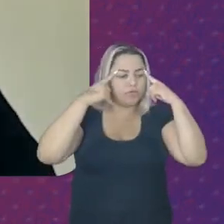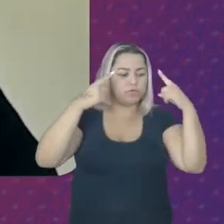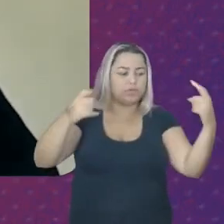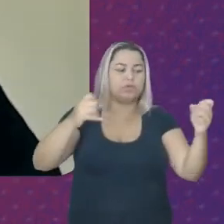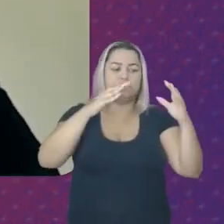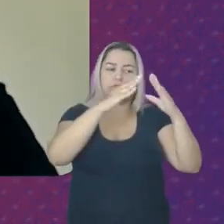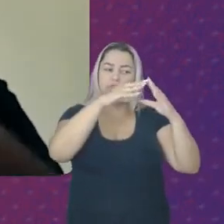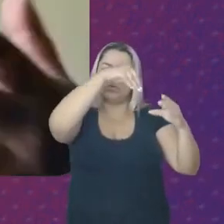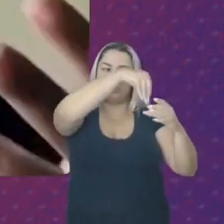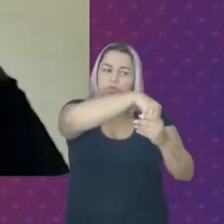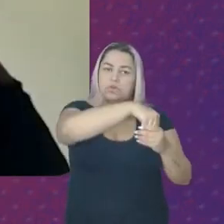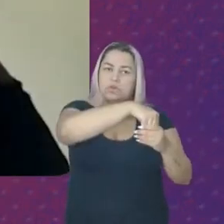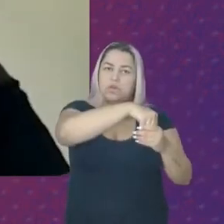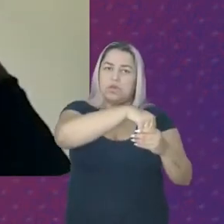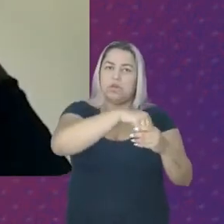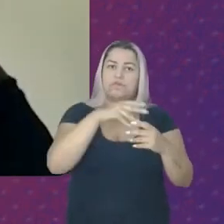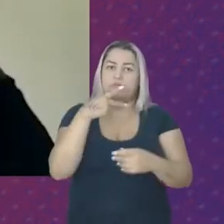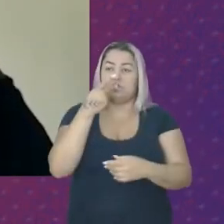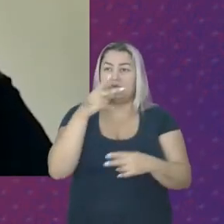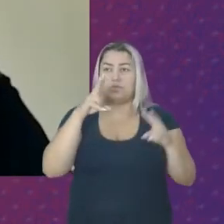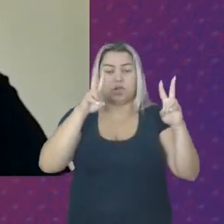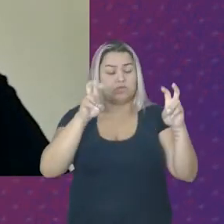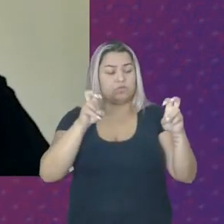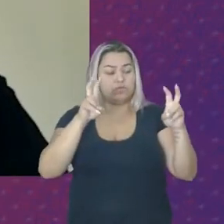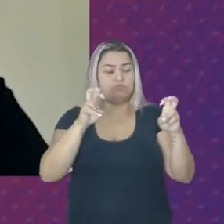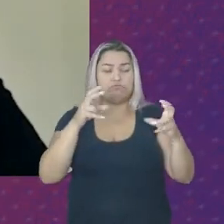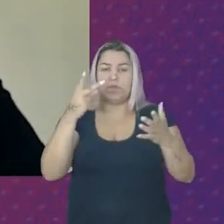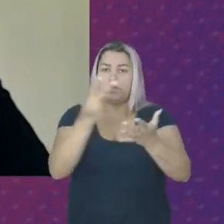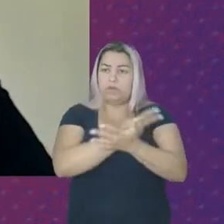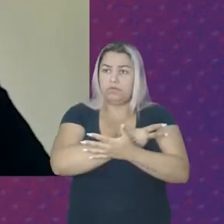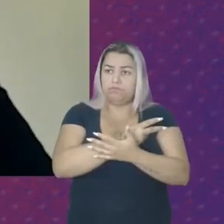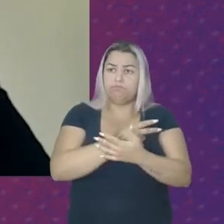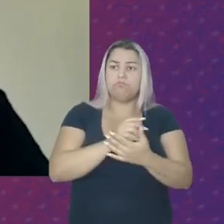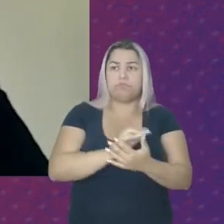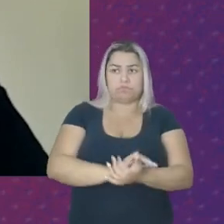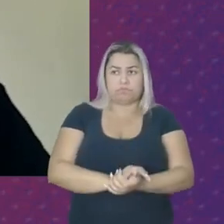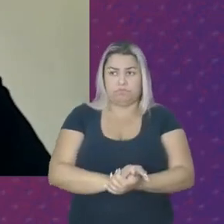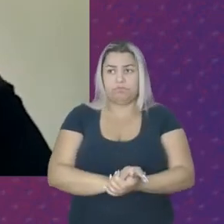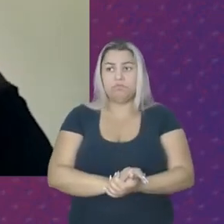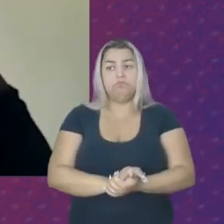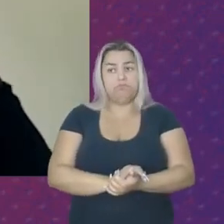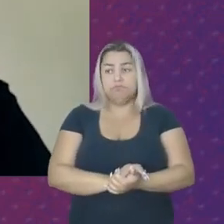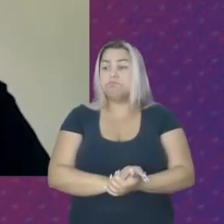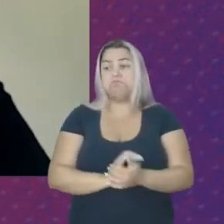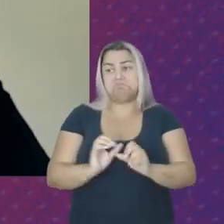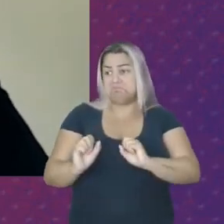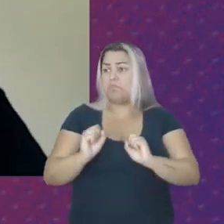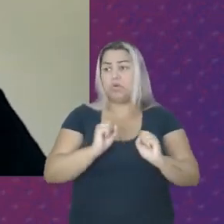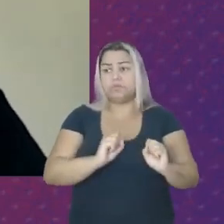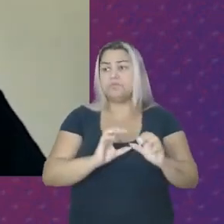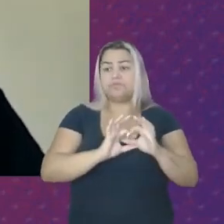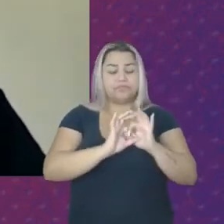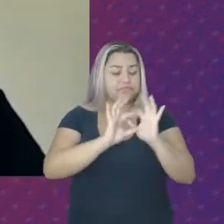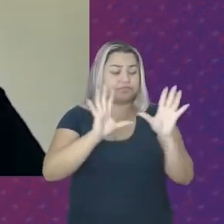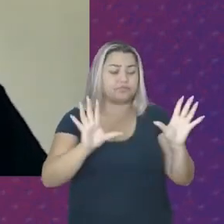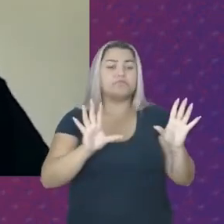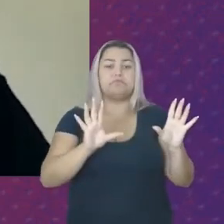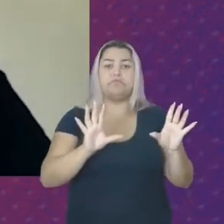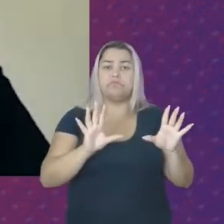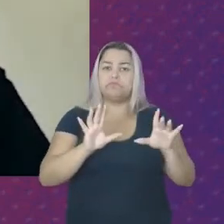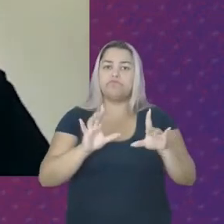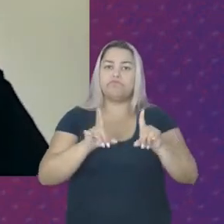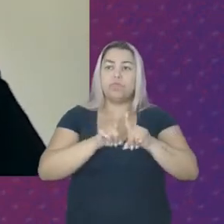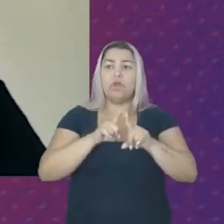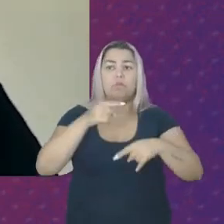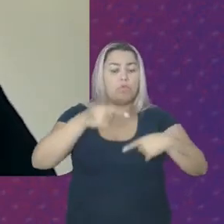ou que fala sobre algum assunto que está em alta no meio social. Podemos fazer disso também um conteúdo político.